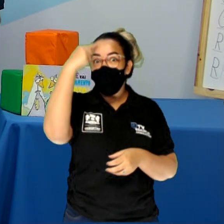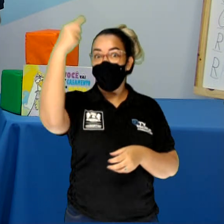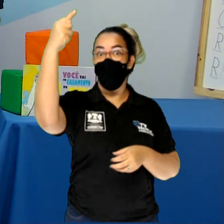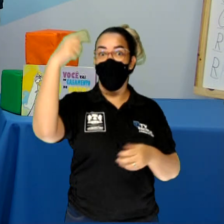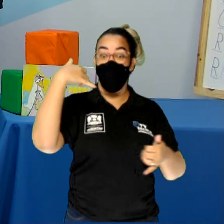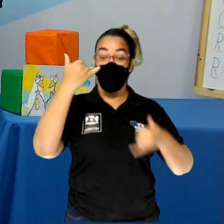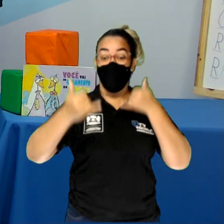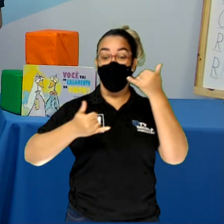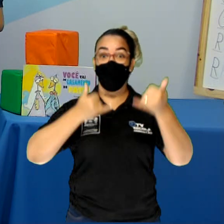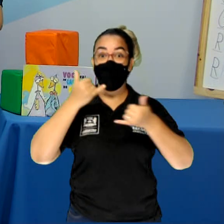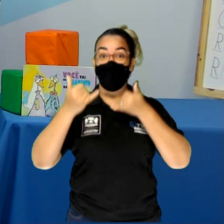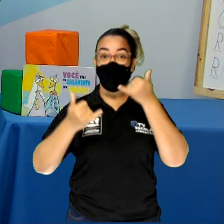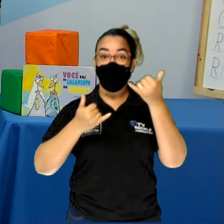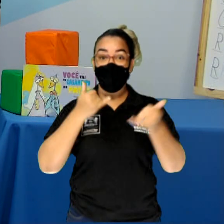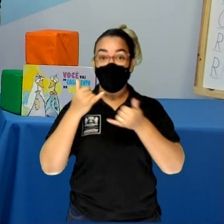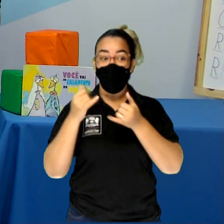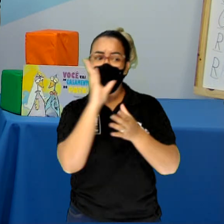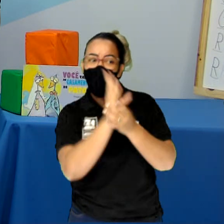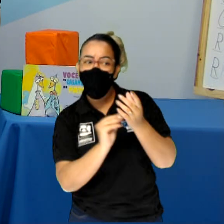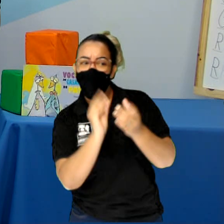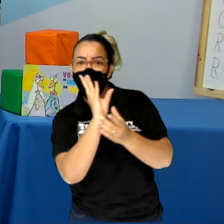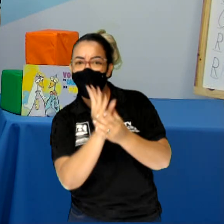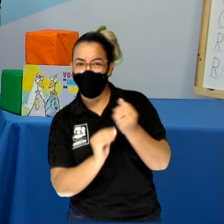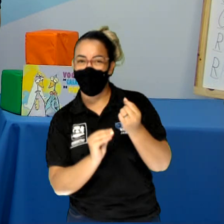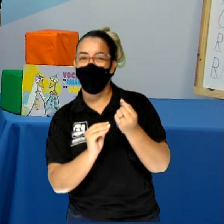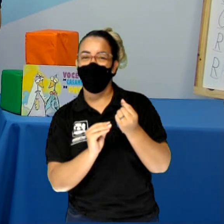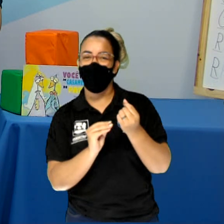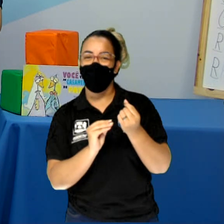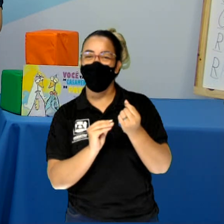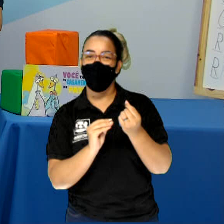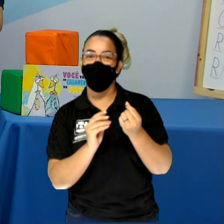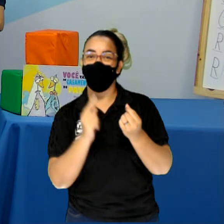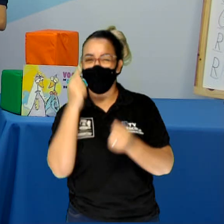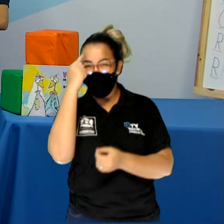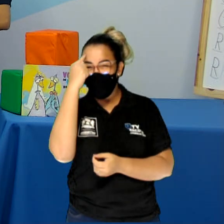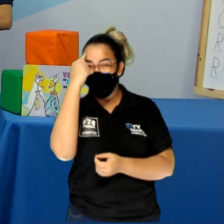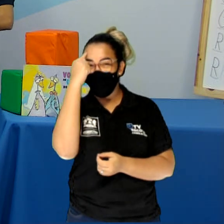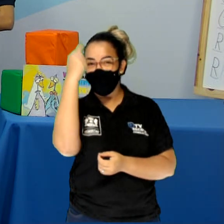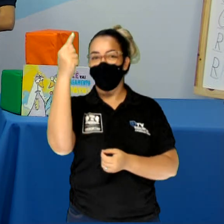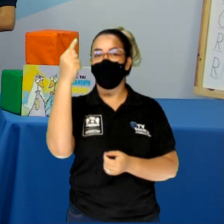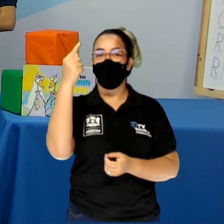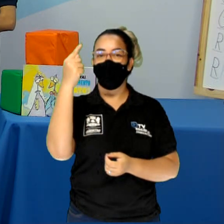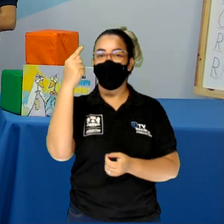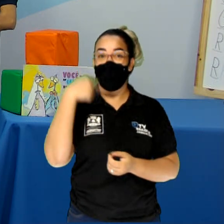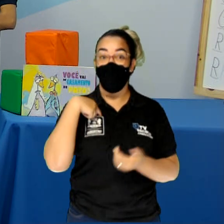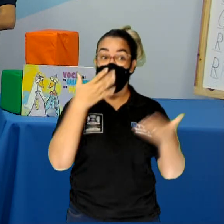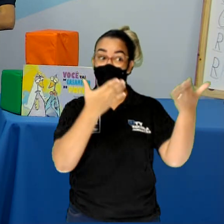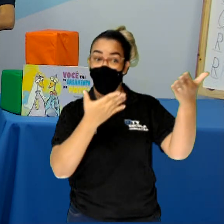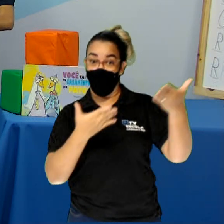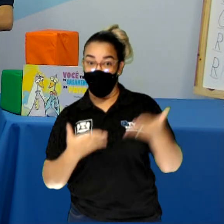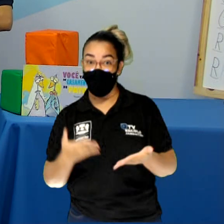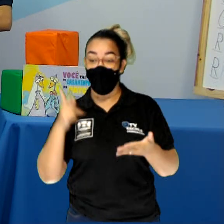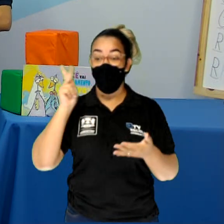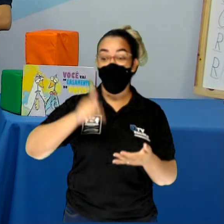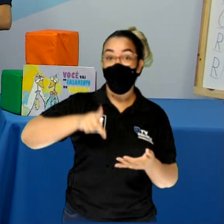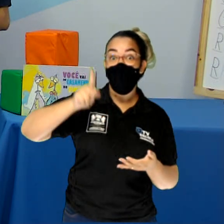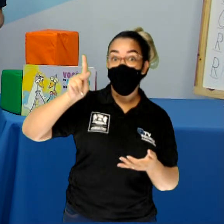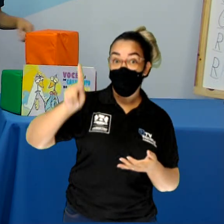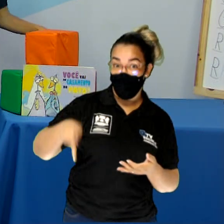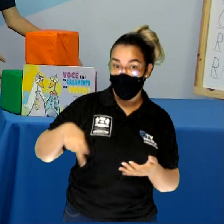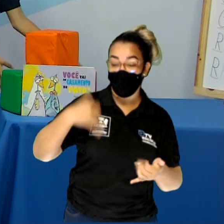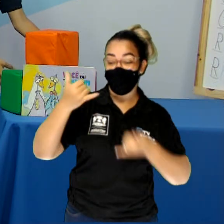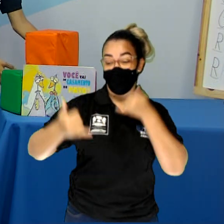brincar agora imitando esses sons? Tive uma ideia. Eu vou convidar uma professora